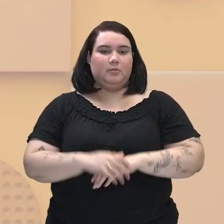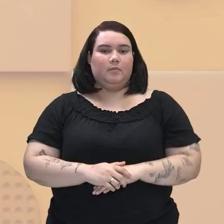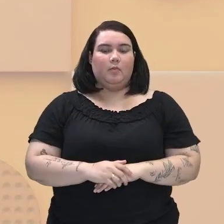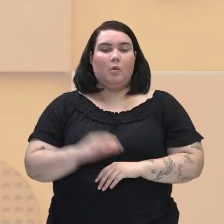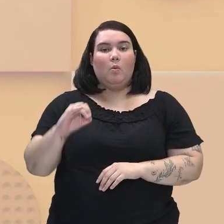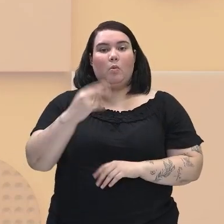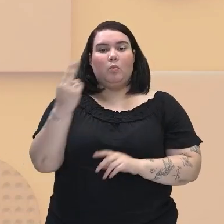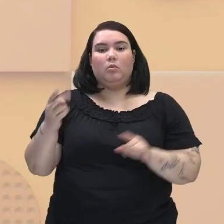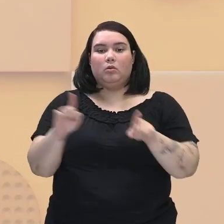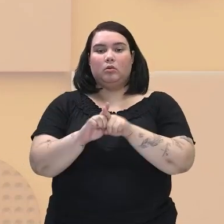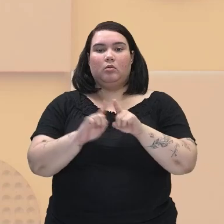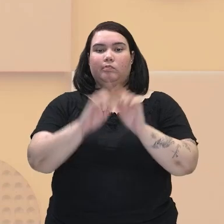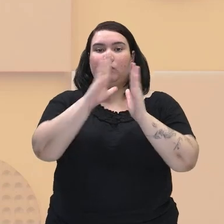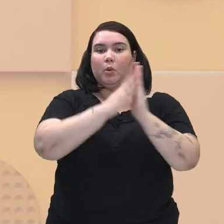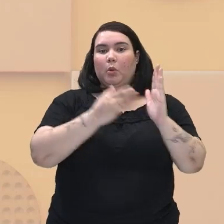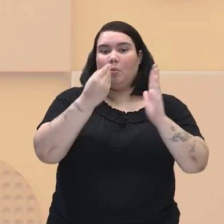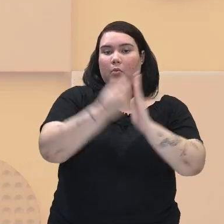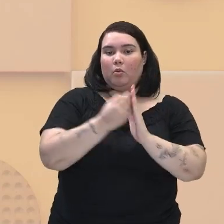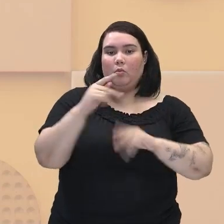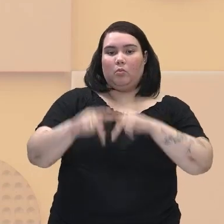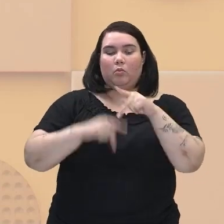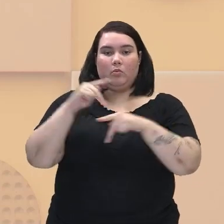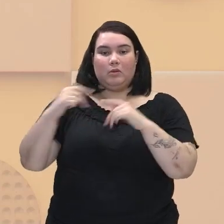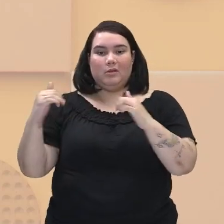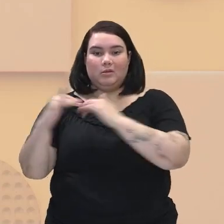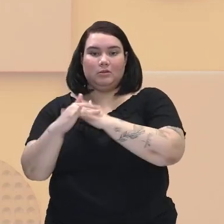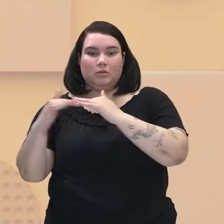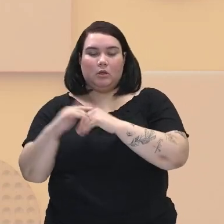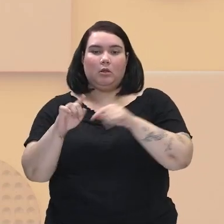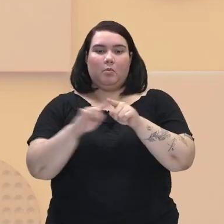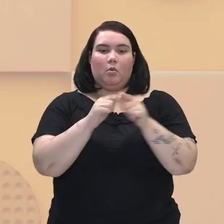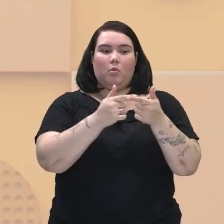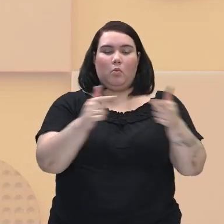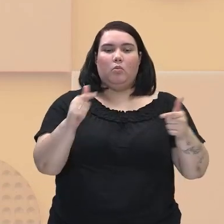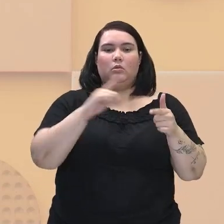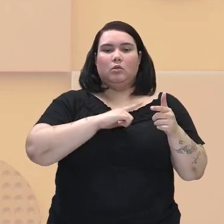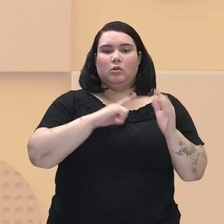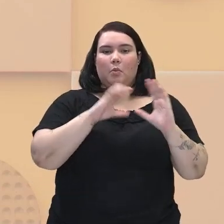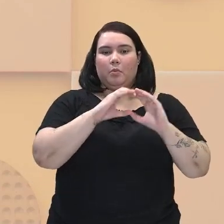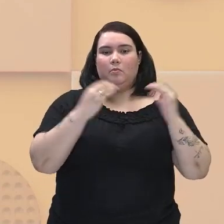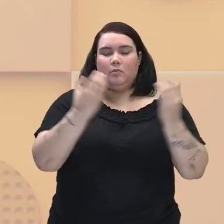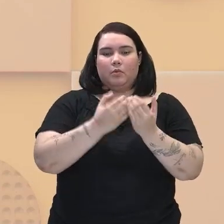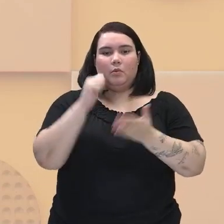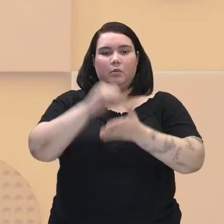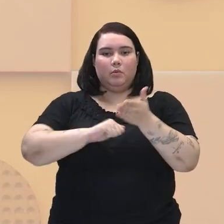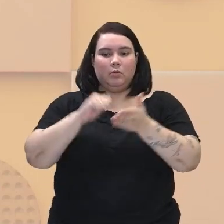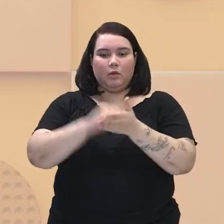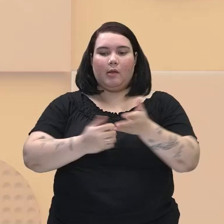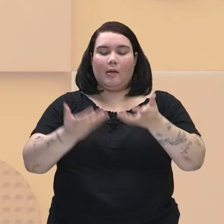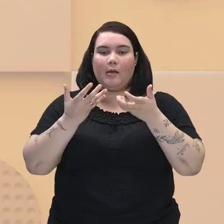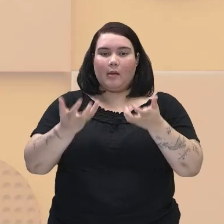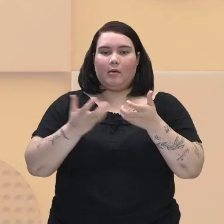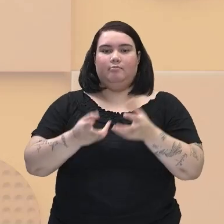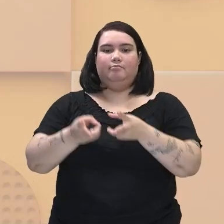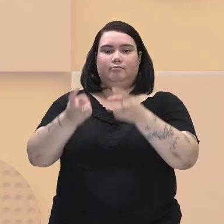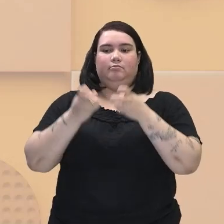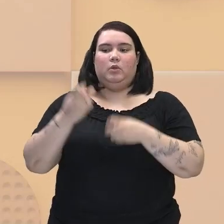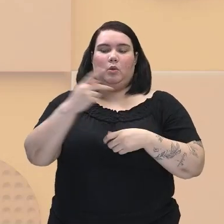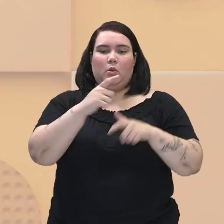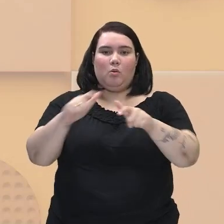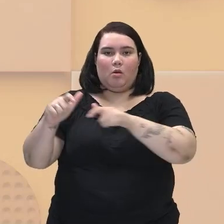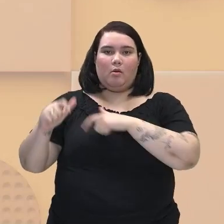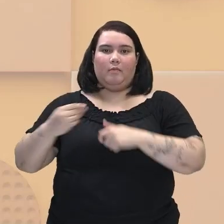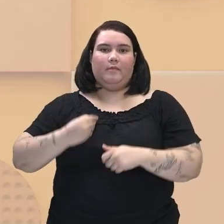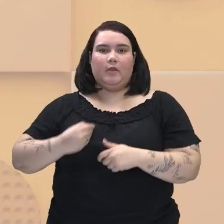os remanescentes de quilombo, tanto os urbanos quanto os não urbanos, lutando também pelo processo de reconhecimento de suas terras